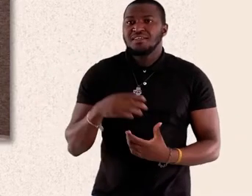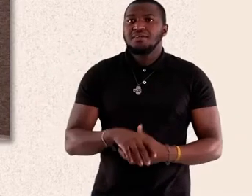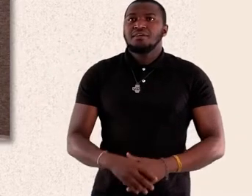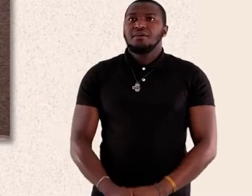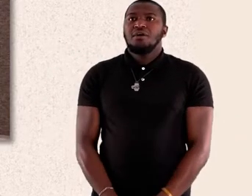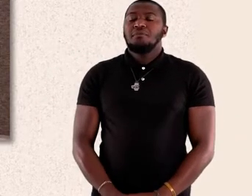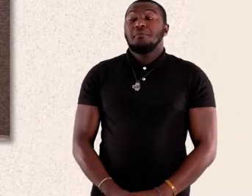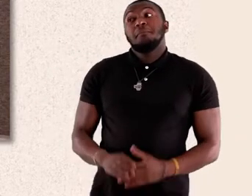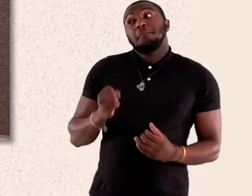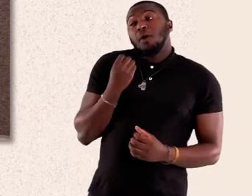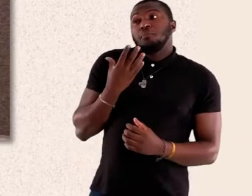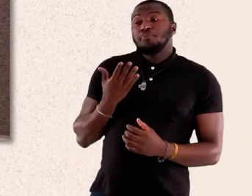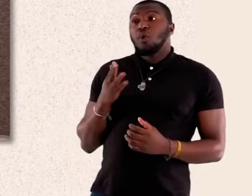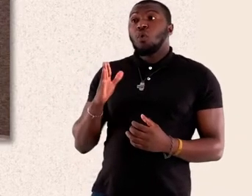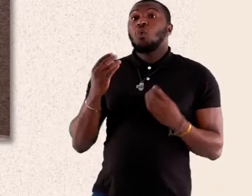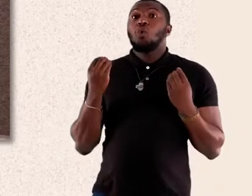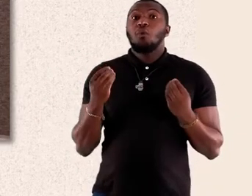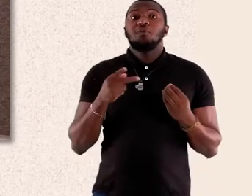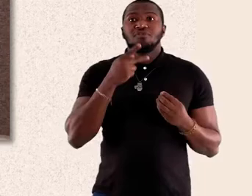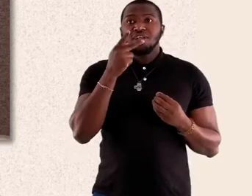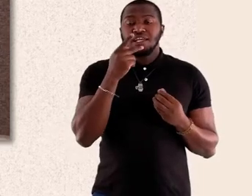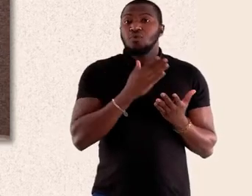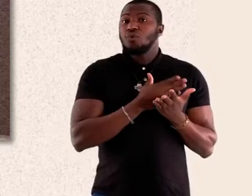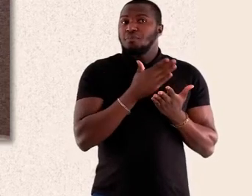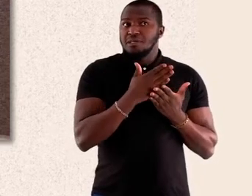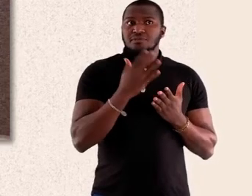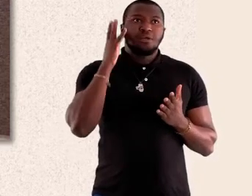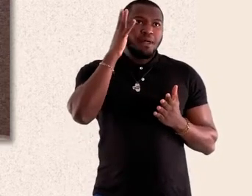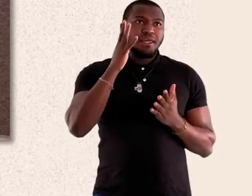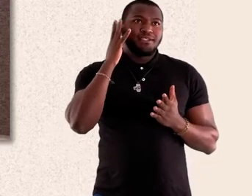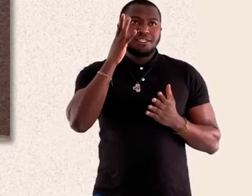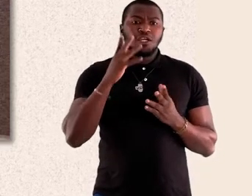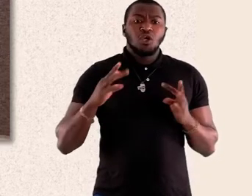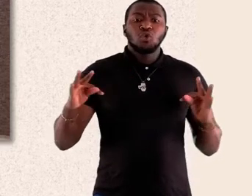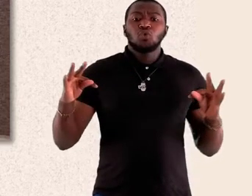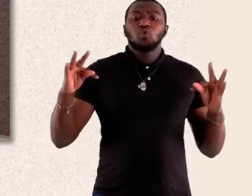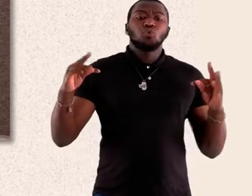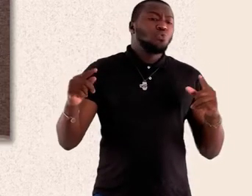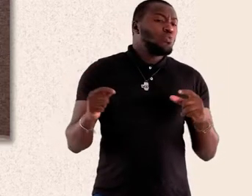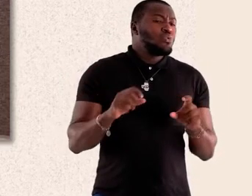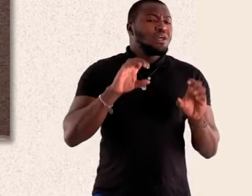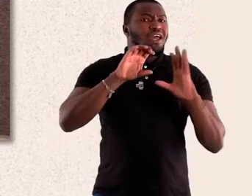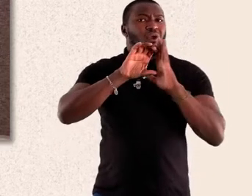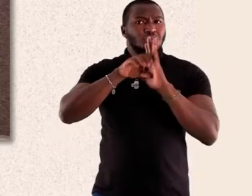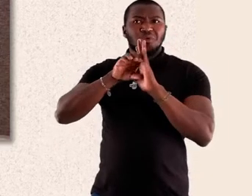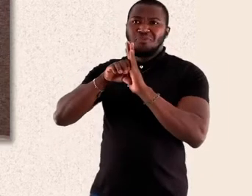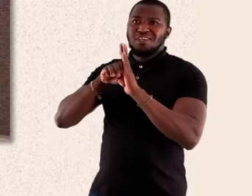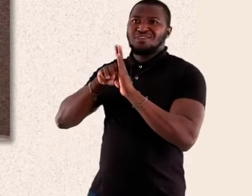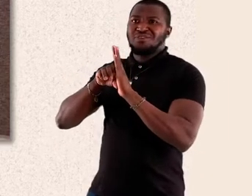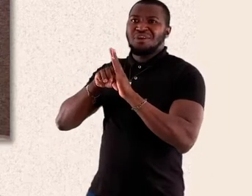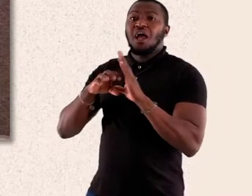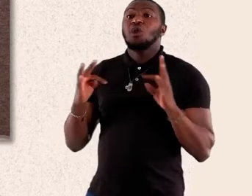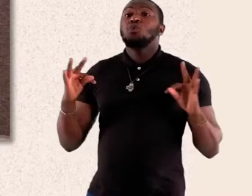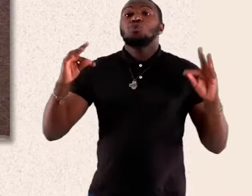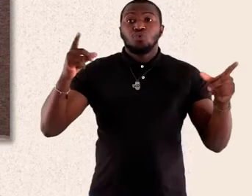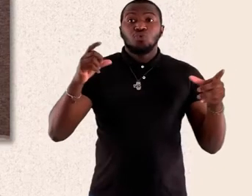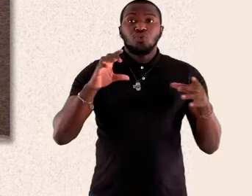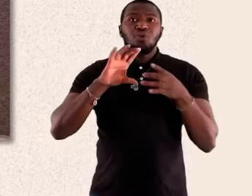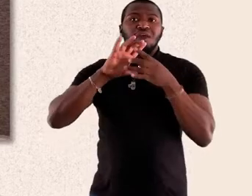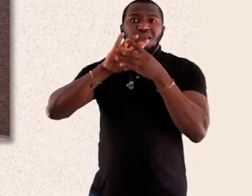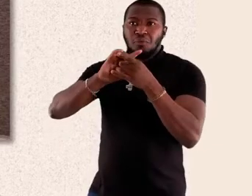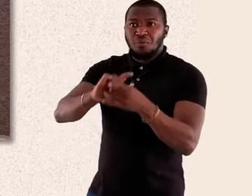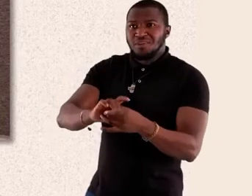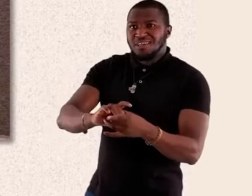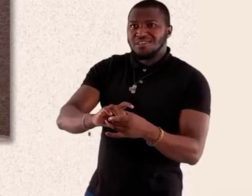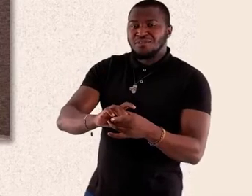E olha como eu disse assim no começo Acho que tudo depende do contexto aí eu acho que deve haver muitas